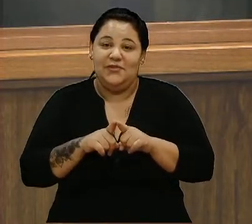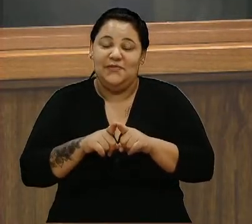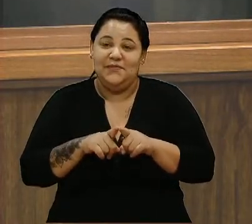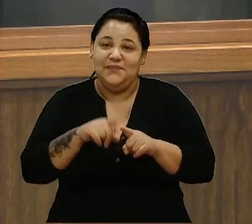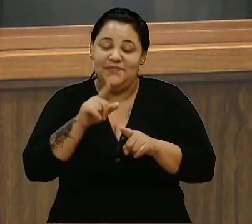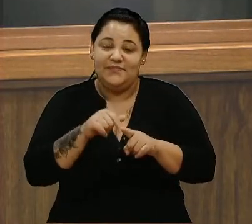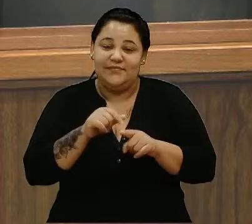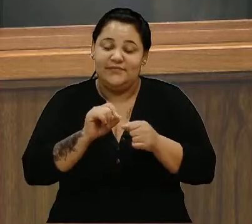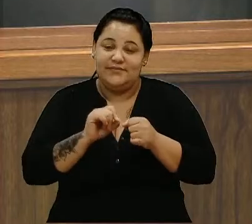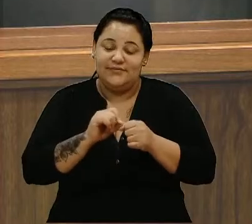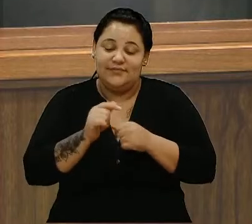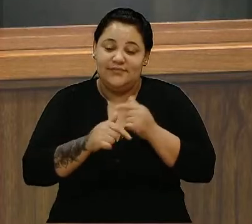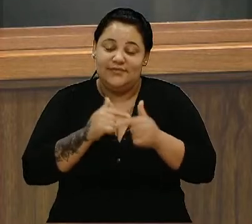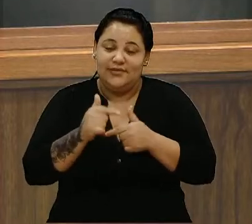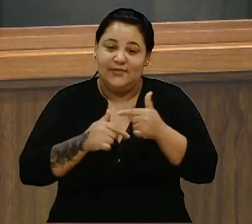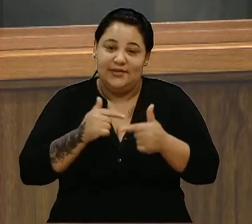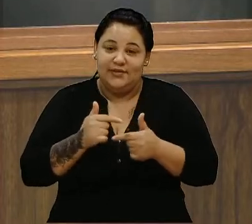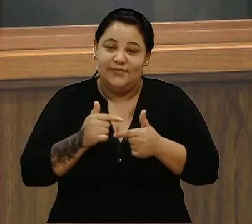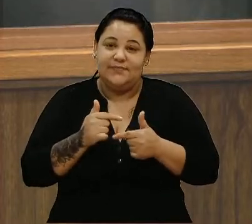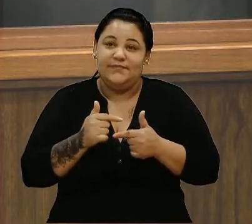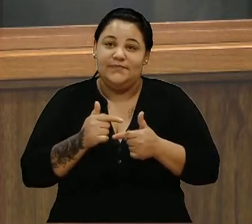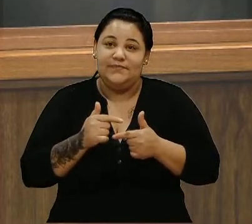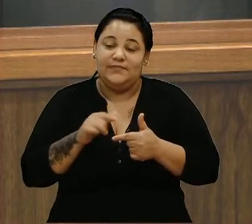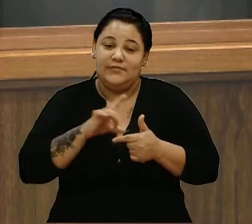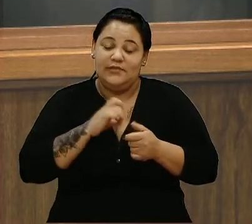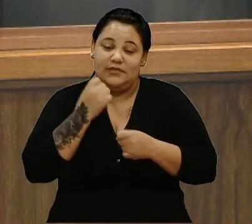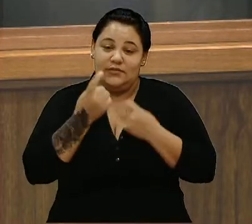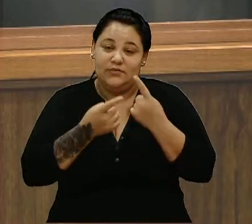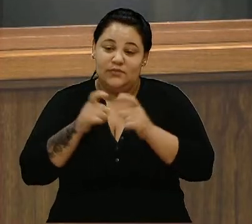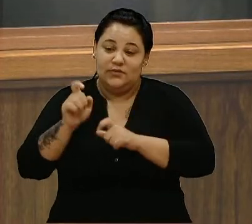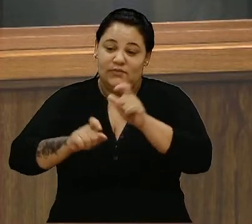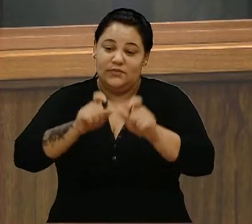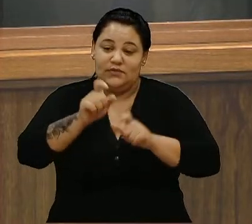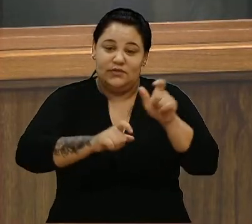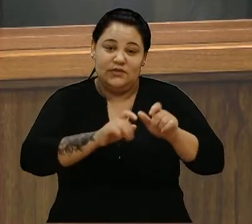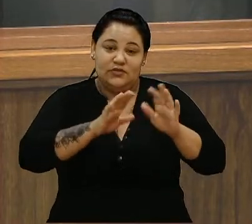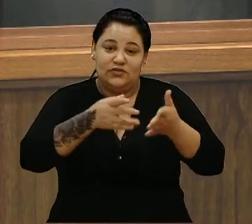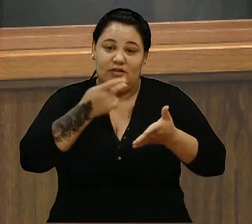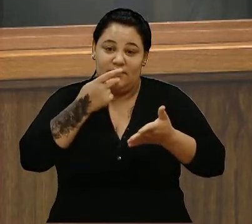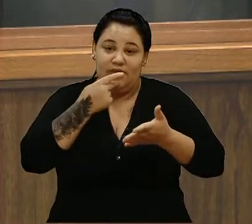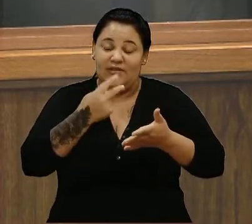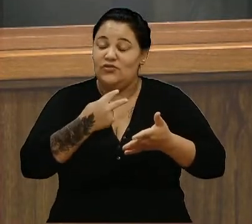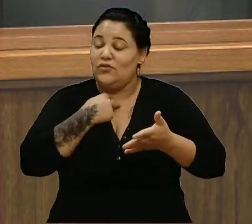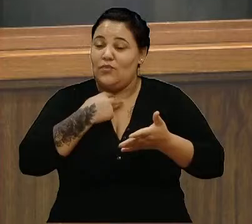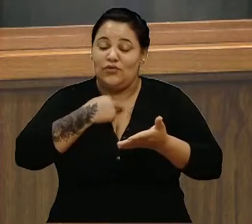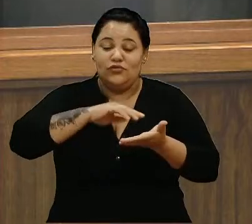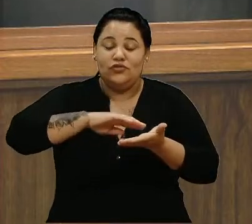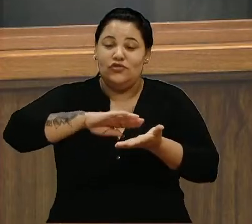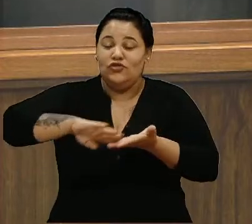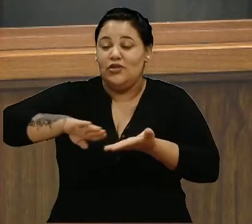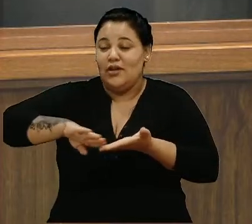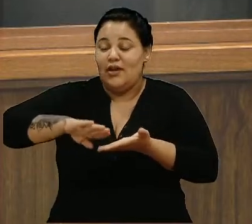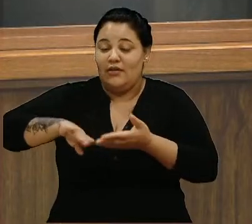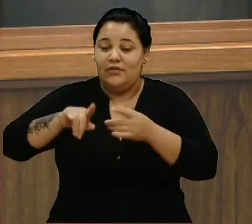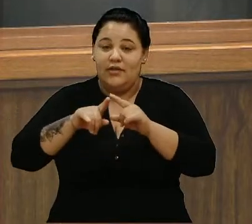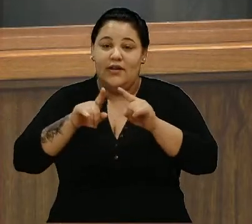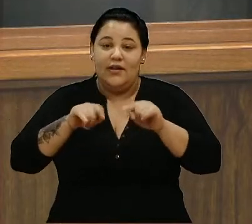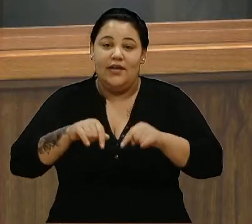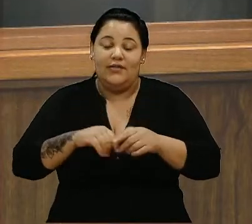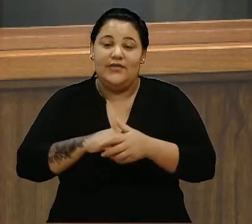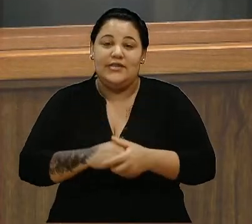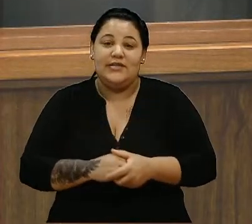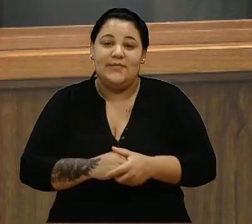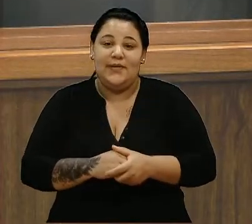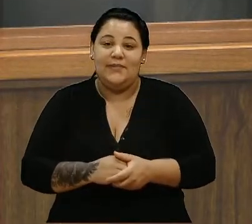trabalho enorme, né? Como tem algumas pessoas que já dizem, não podemos tirar os trabalhadores do trabalho final para